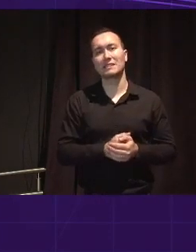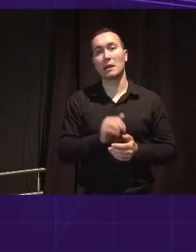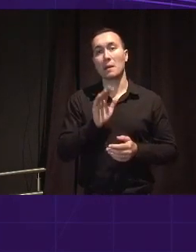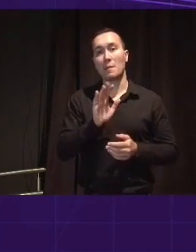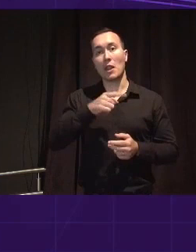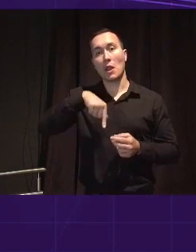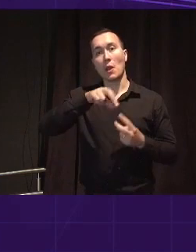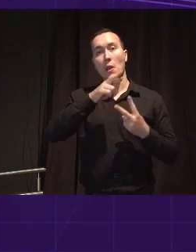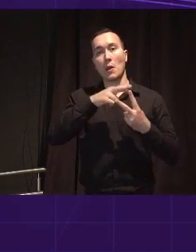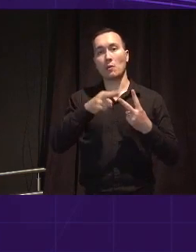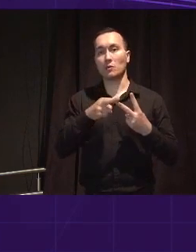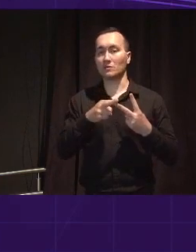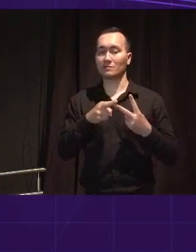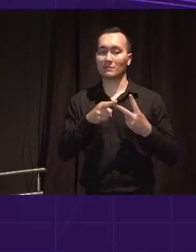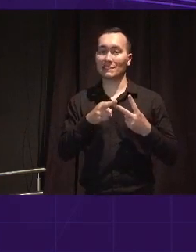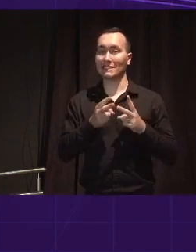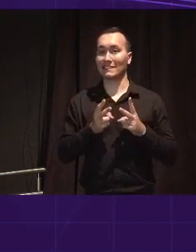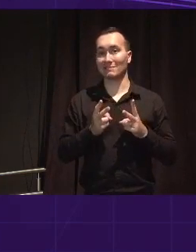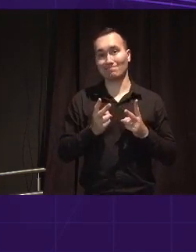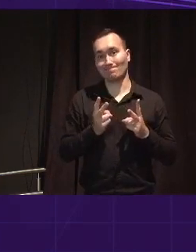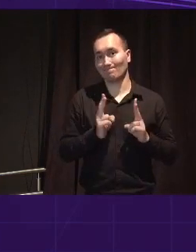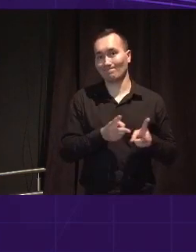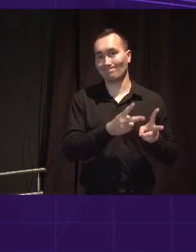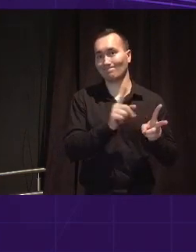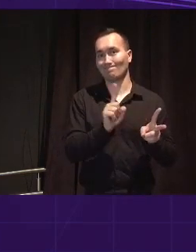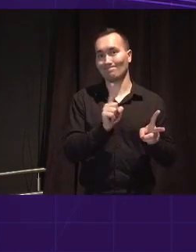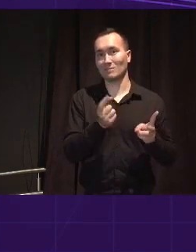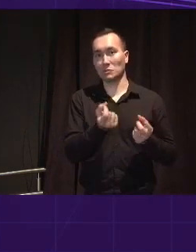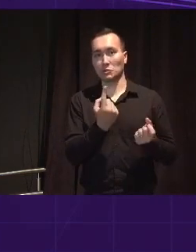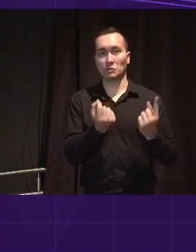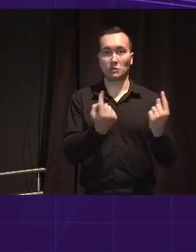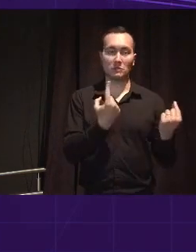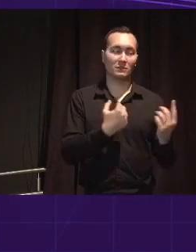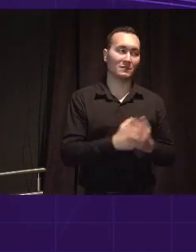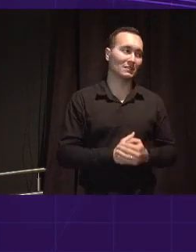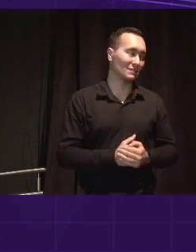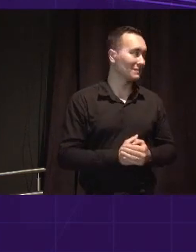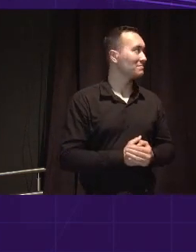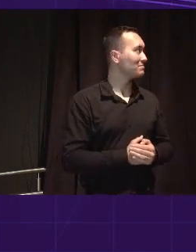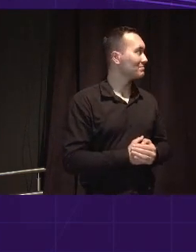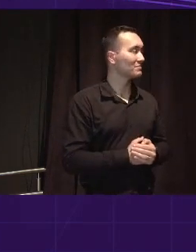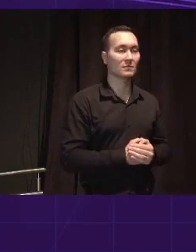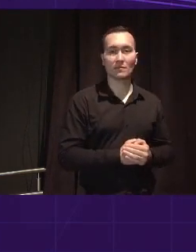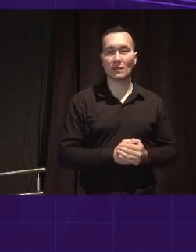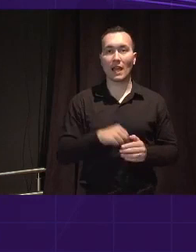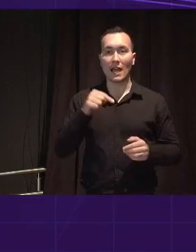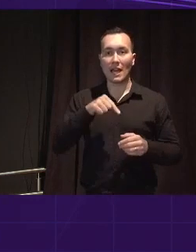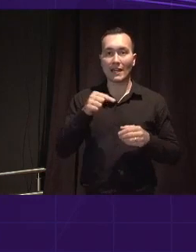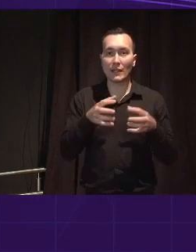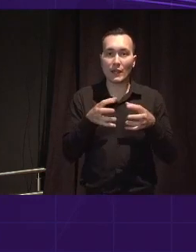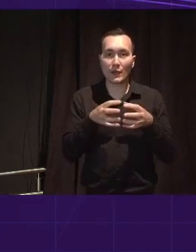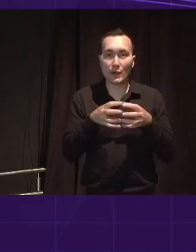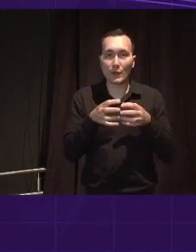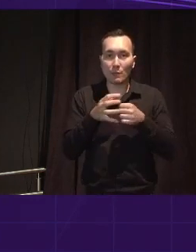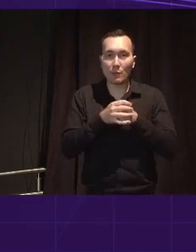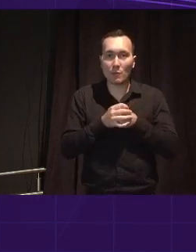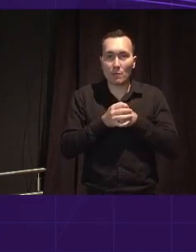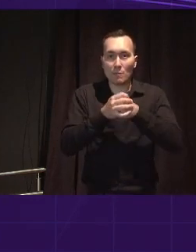para nós é muito grandioso. A gente quer trazer muito mais essa governança Lean para dentro do Thundercats. A gente